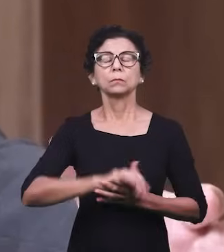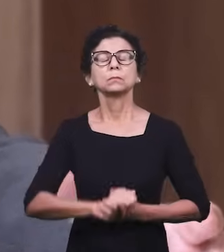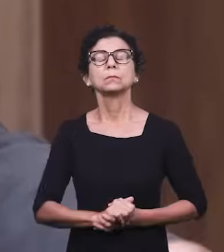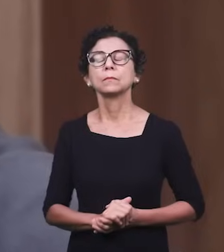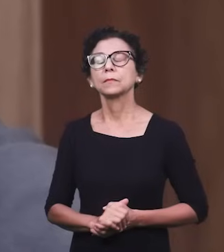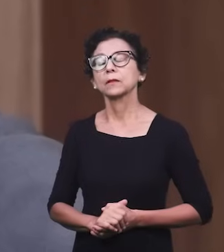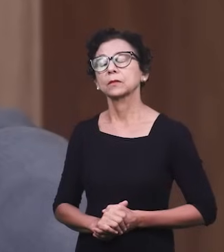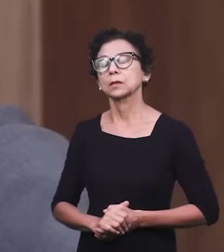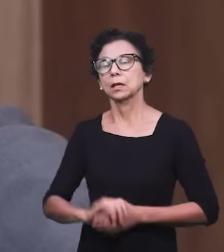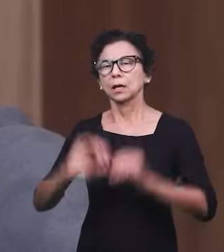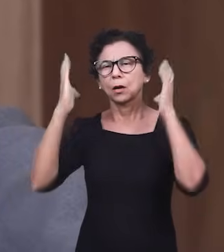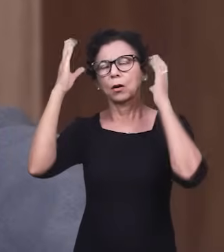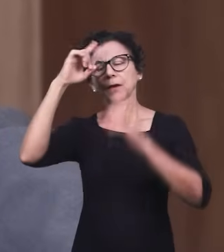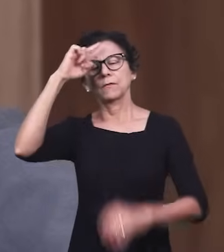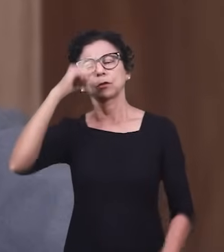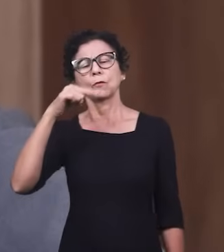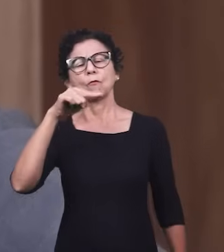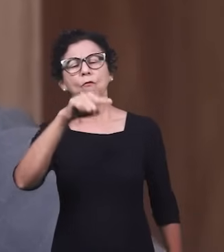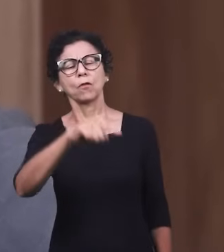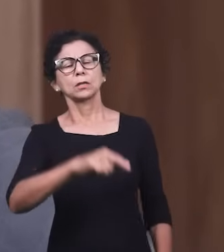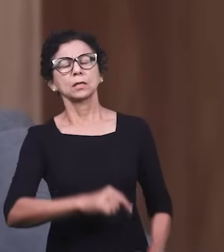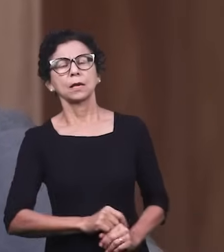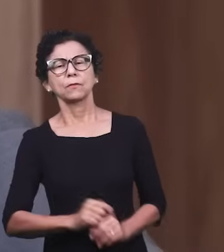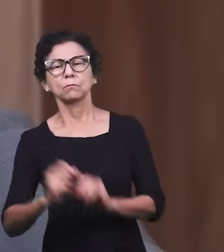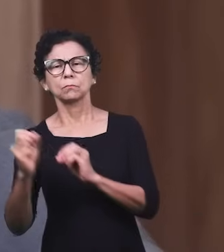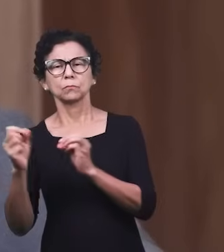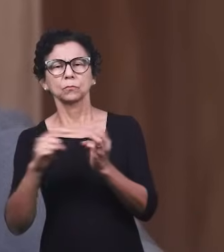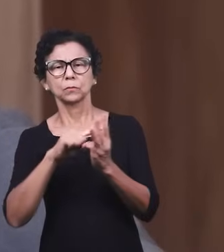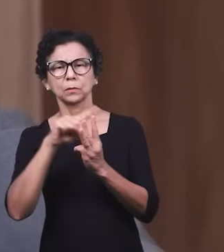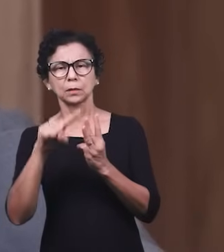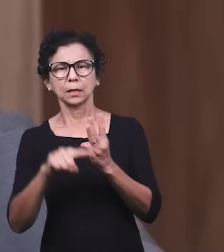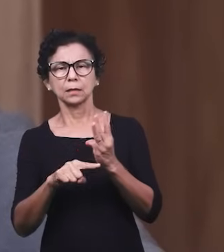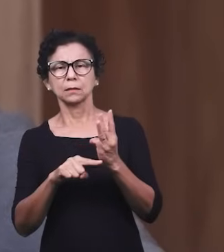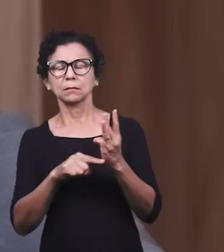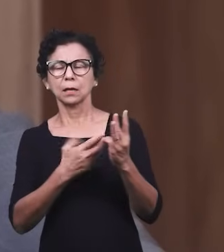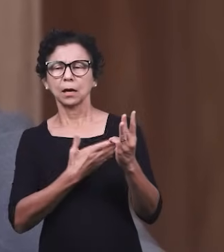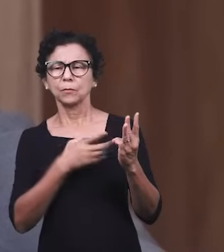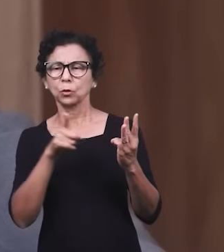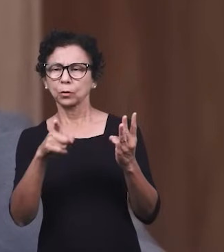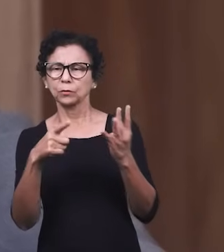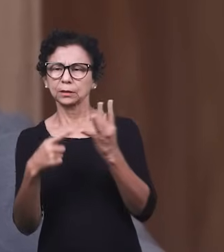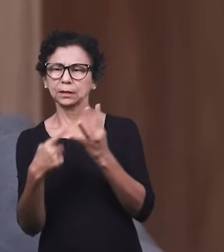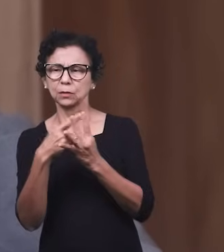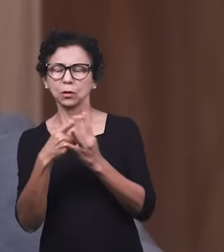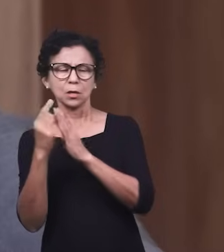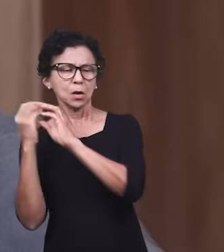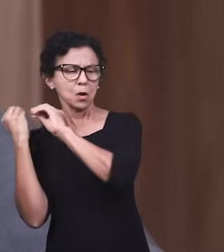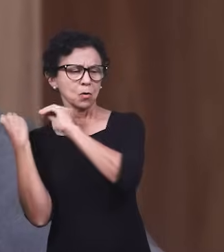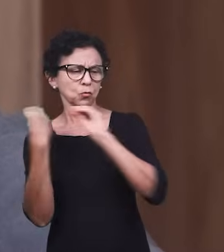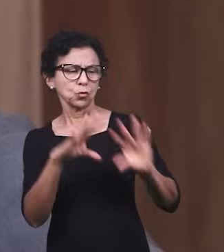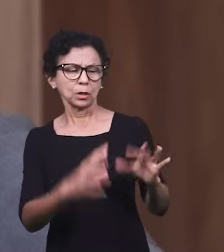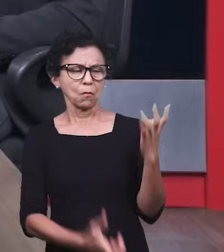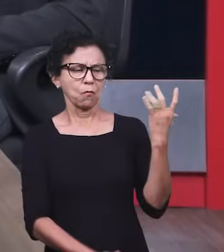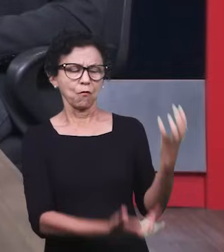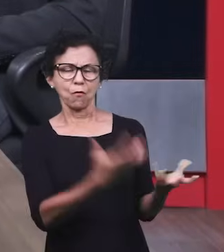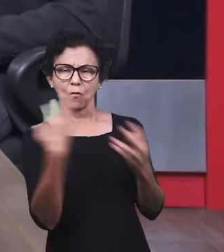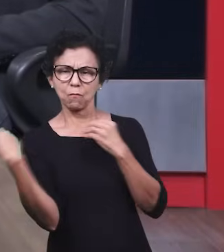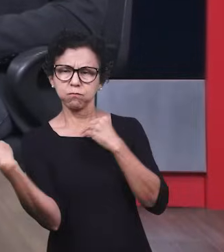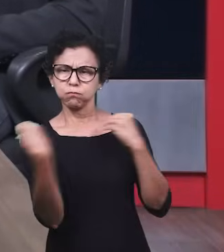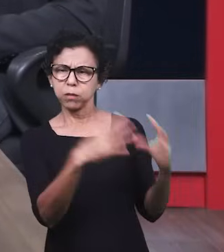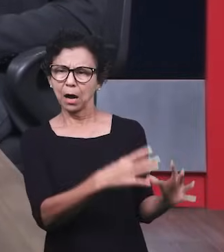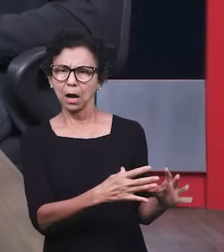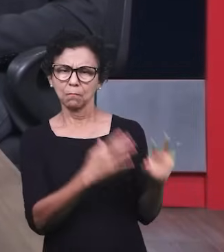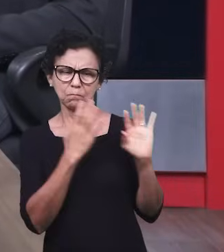testemunho ficou mas a vitória veio depois porque Jesus estava junto deles verd então o testemunho ele vem no ano da sequidão é justamente essa prova